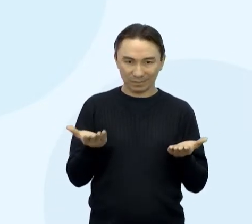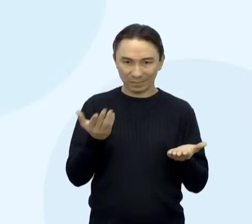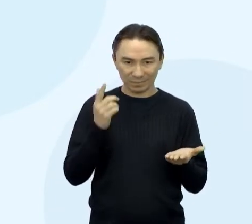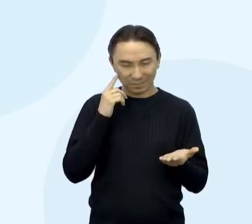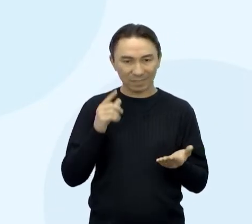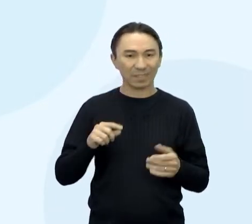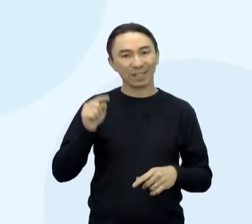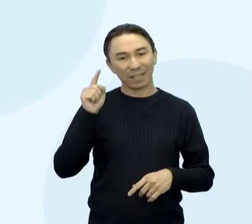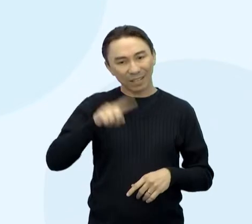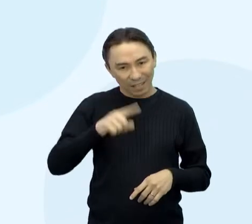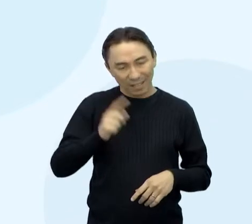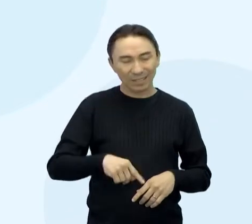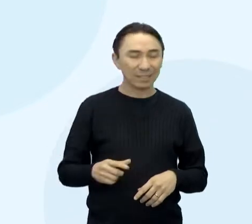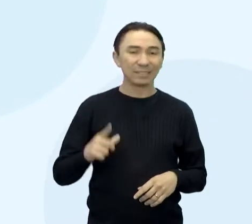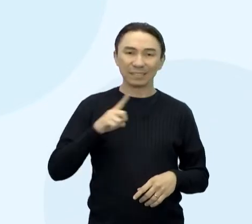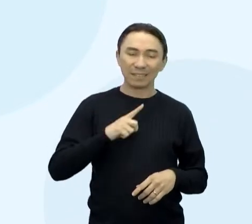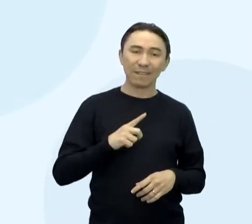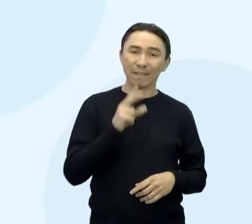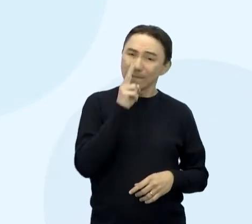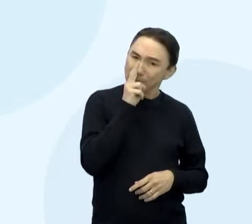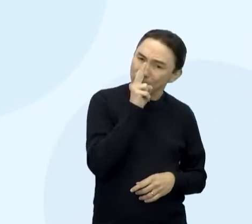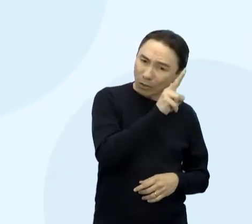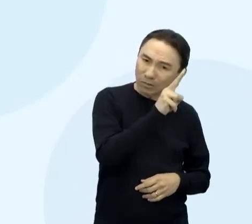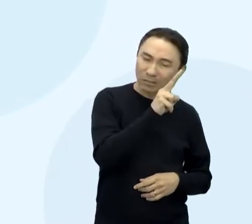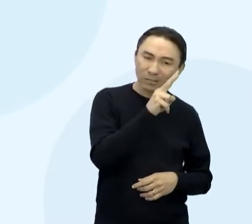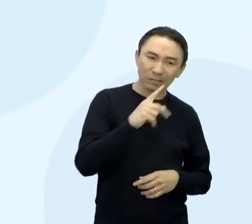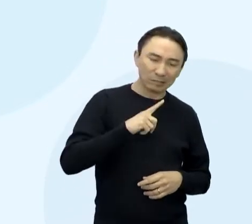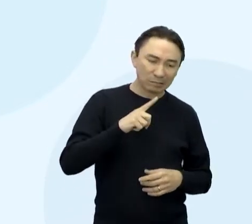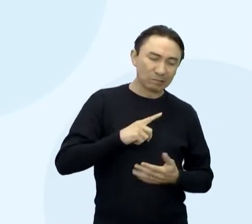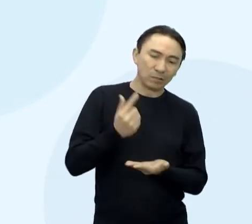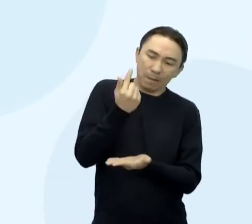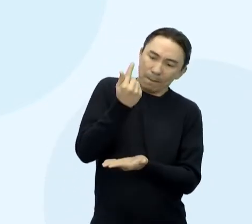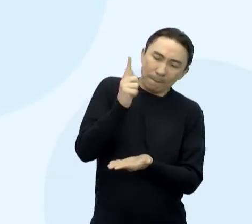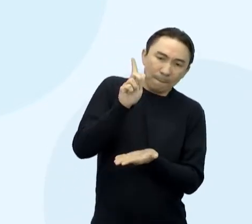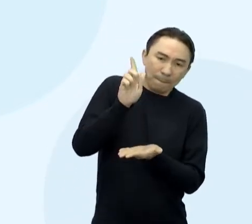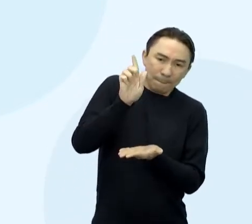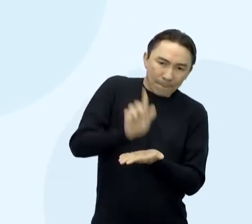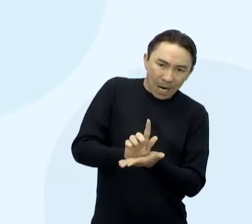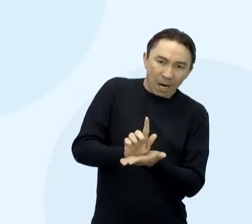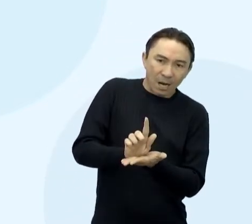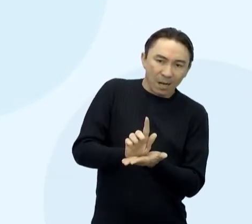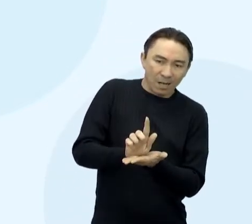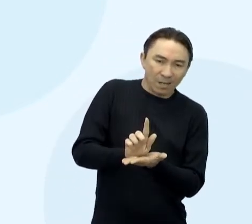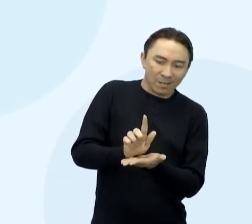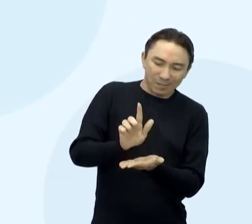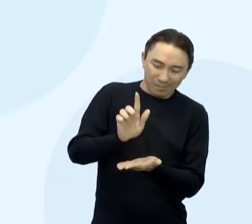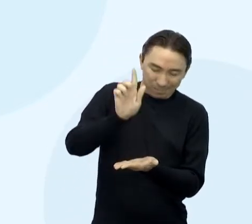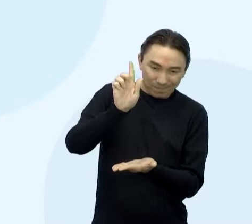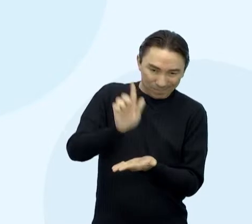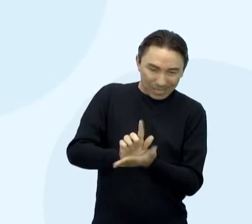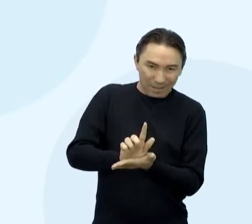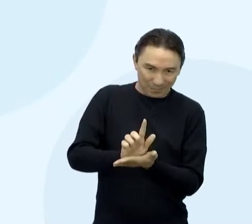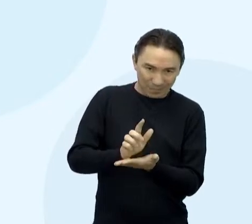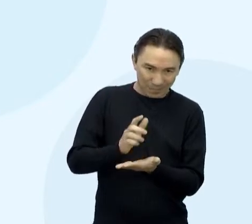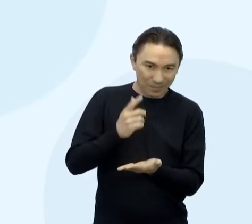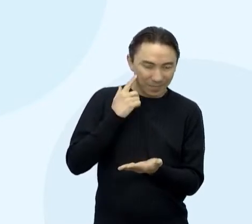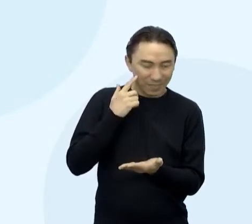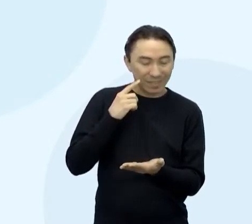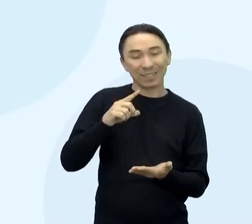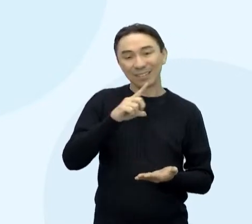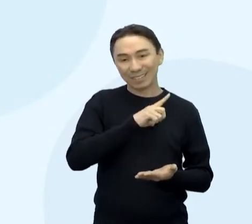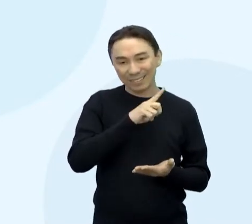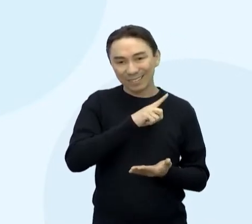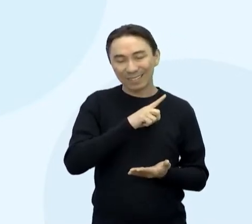atrai os corpos que estão aqui no planeta. Mas como existe um para-ação e reação evidente